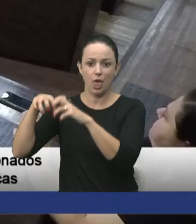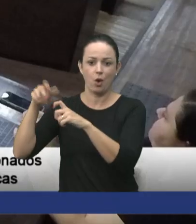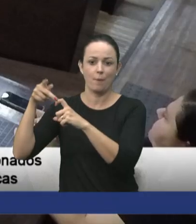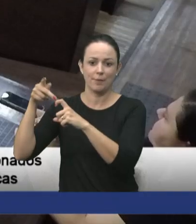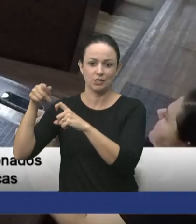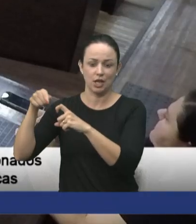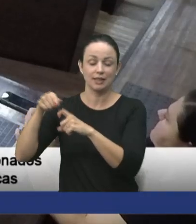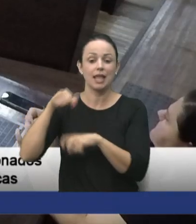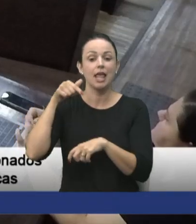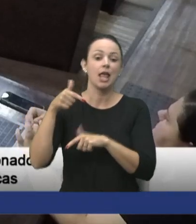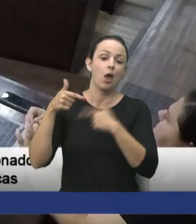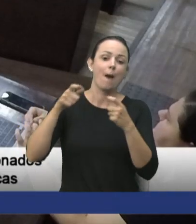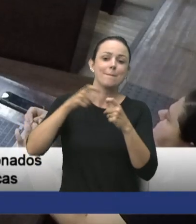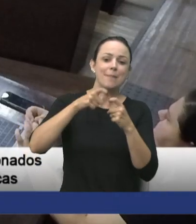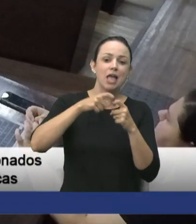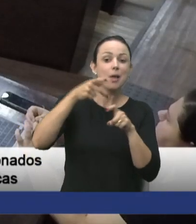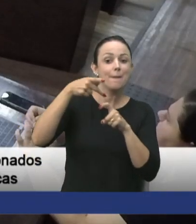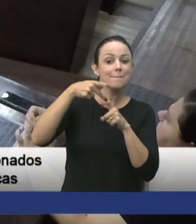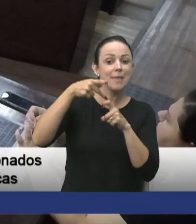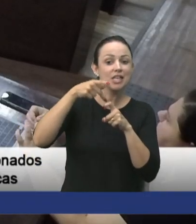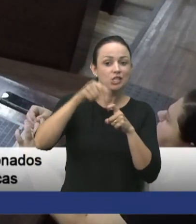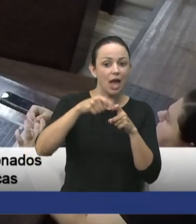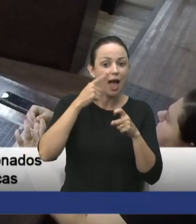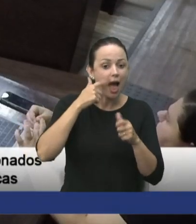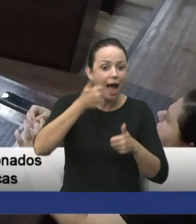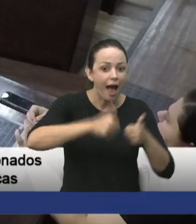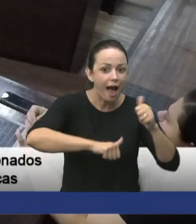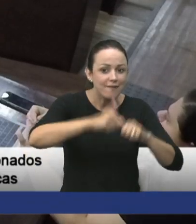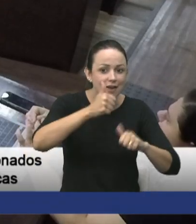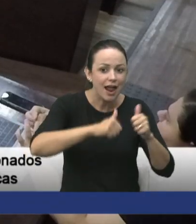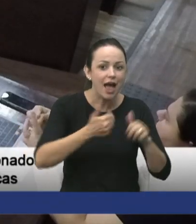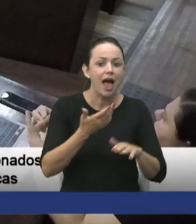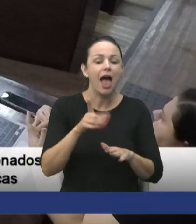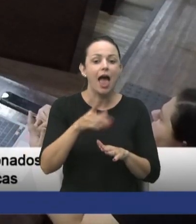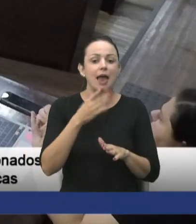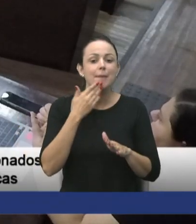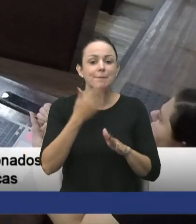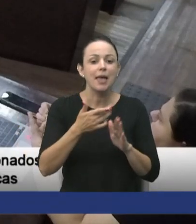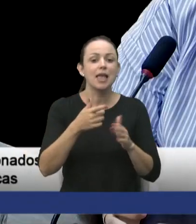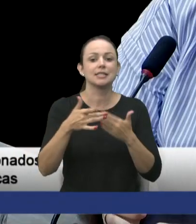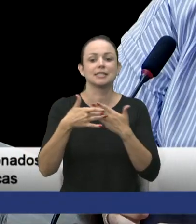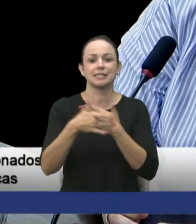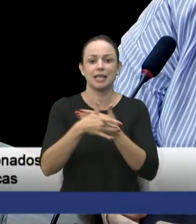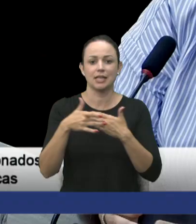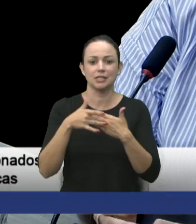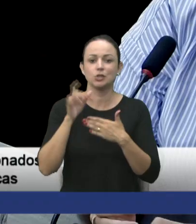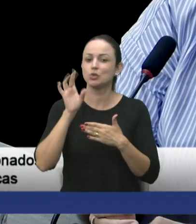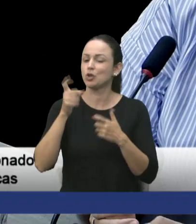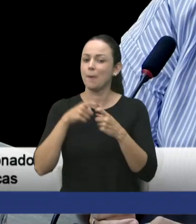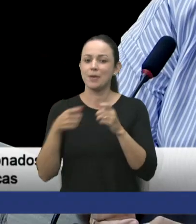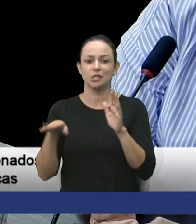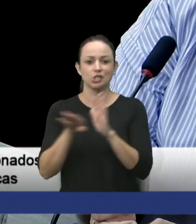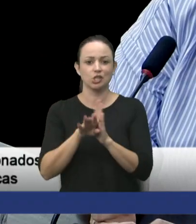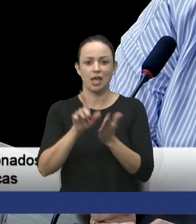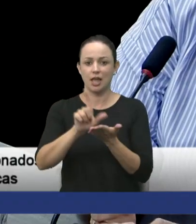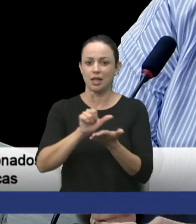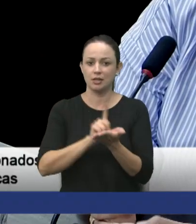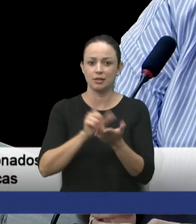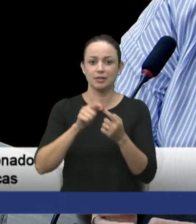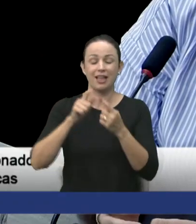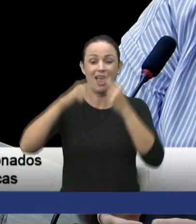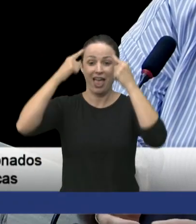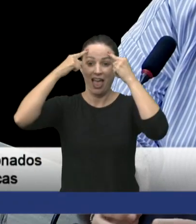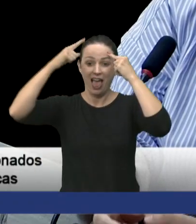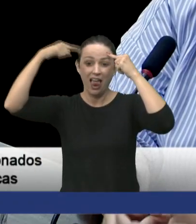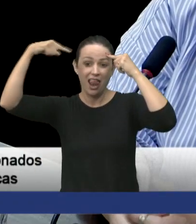faz essa avaliação e adianta os exames para a gente. Porque, assim, não é só o médico ver e laudar. Inclui